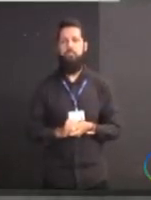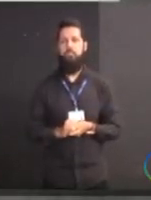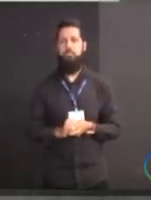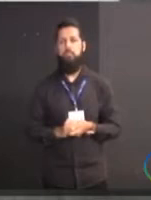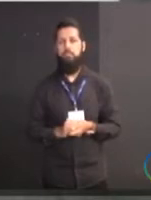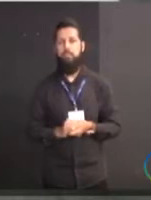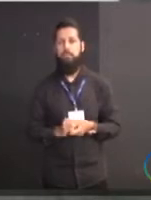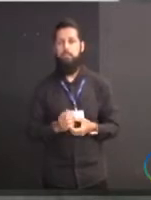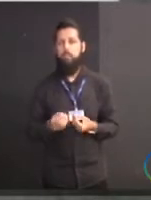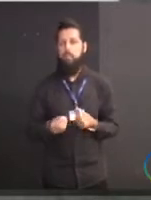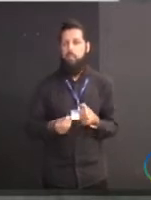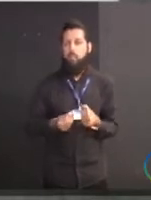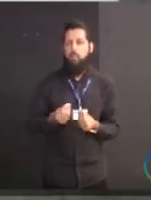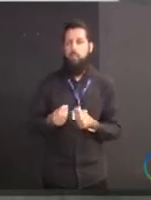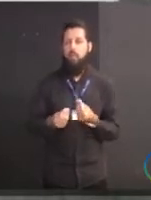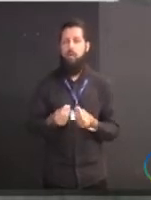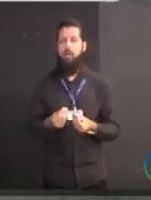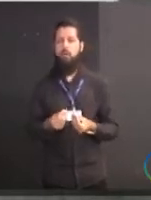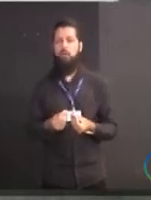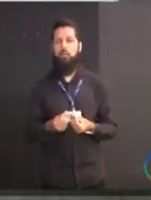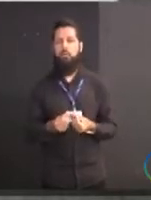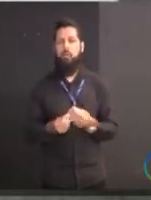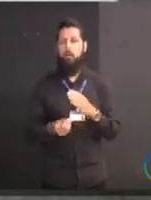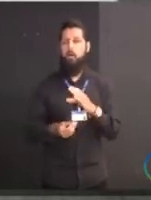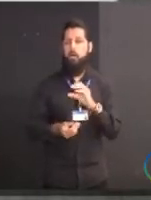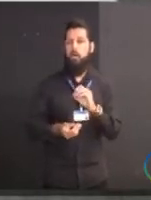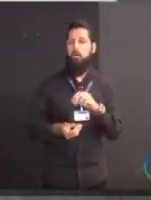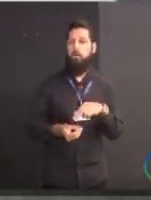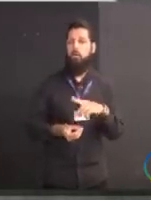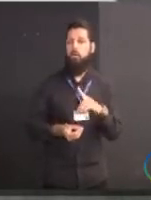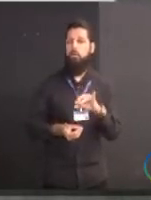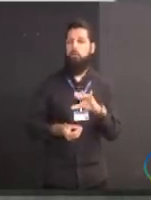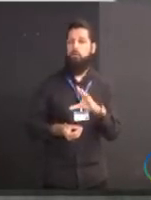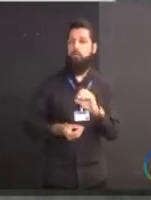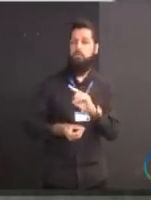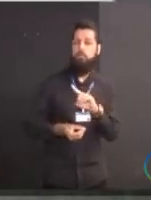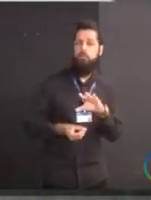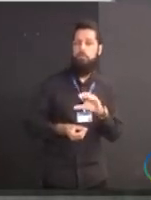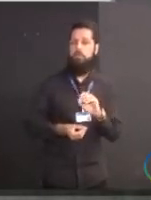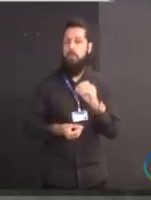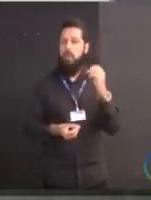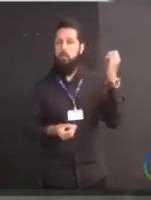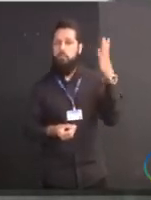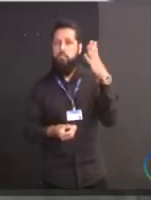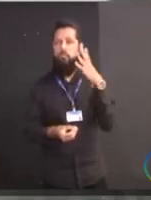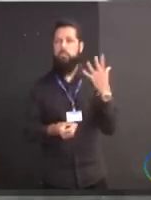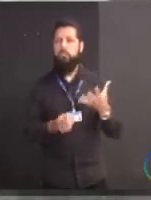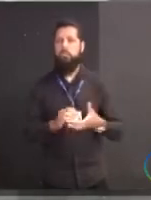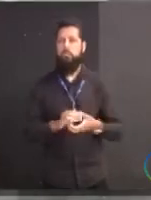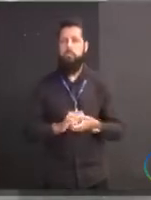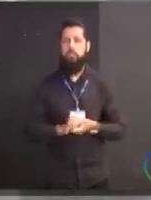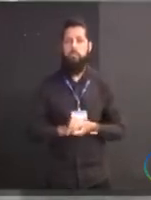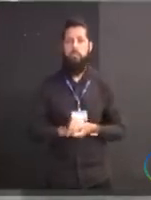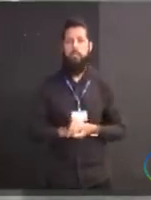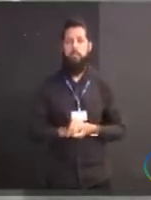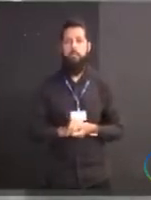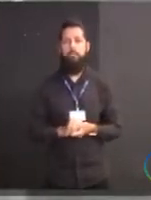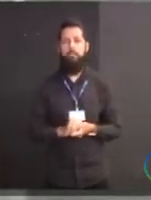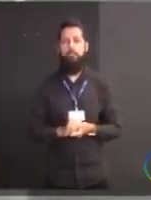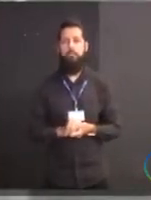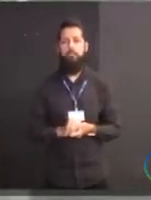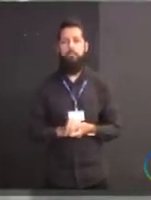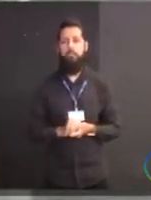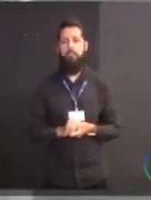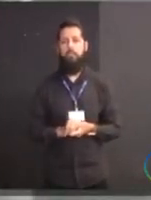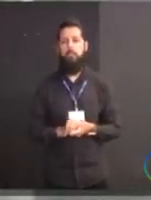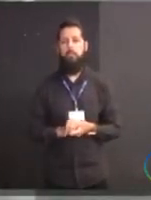poluição ambiental, né? Claro, não há dúvida. Projetá-lo. Mas criar em si, né? E depois projetar. Sem